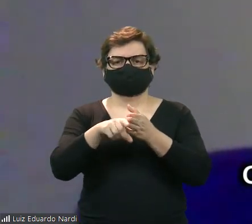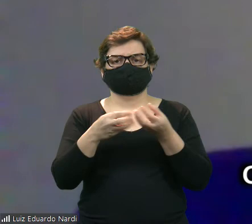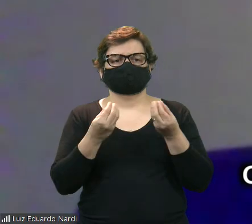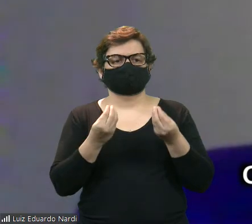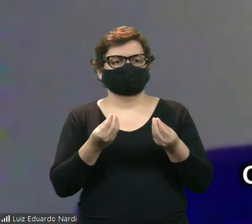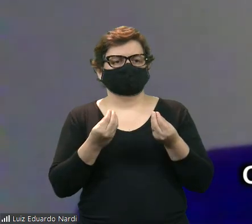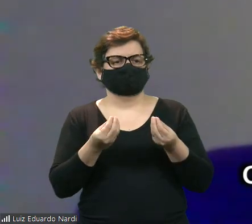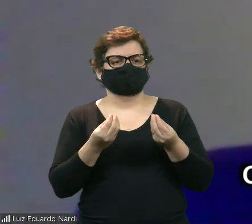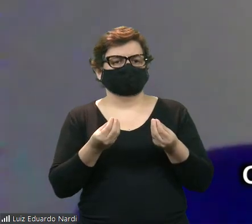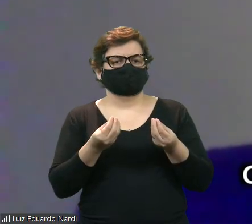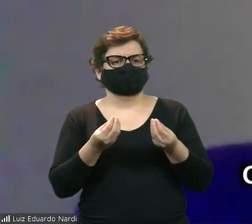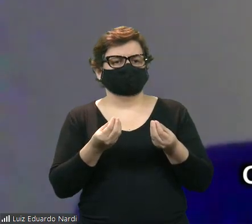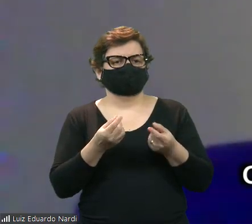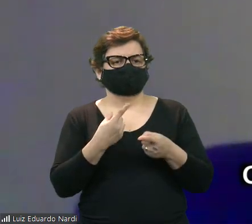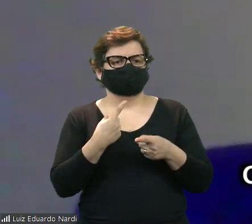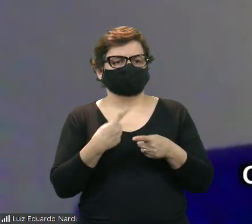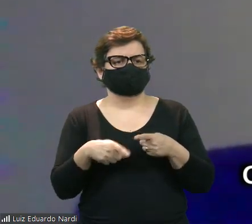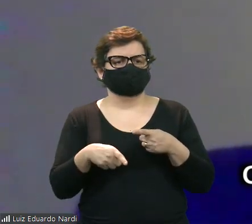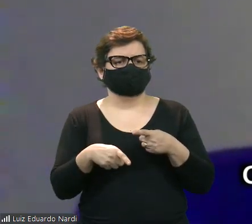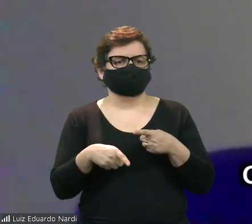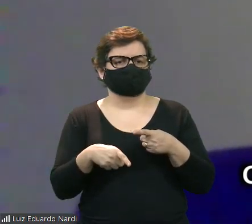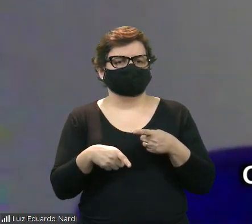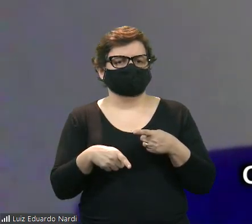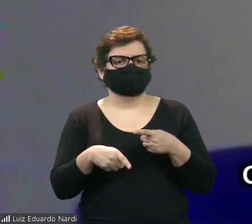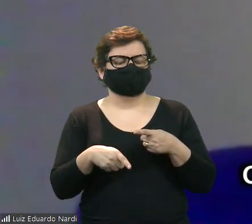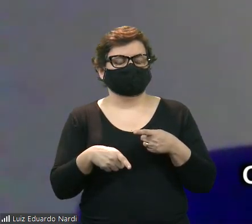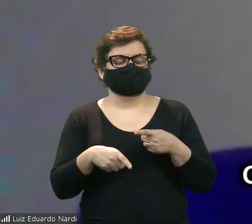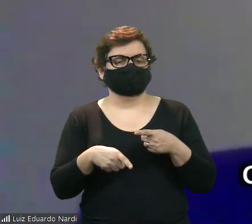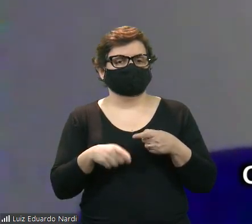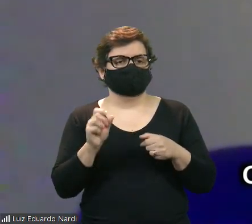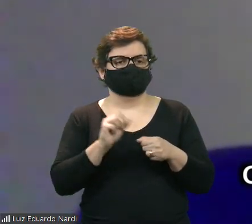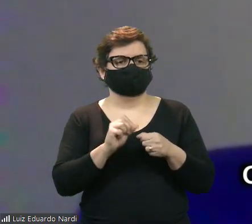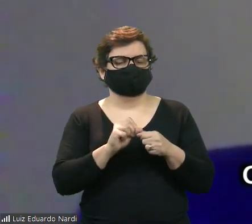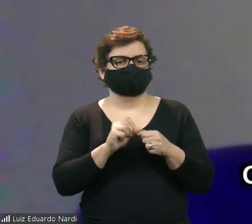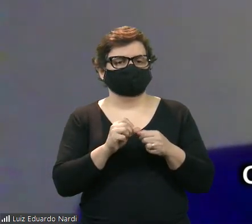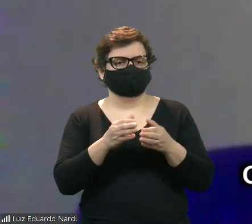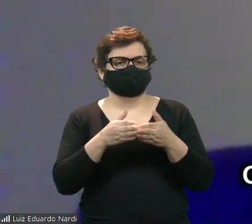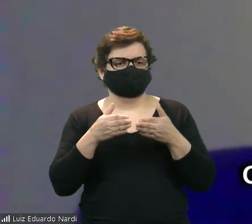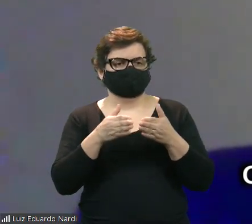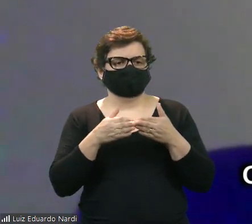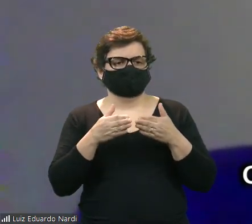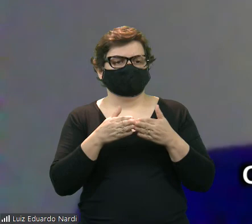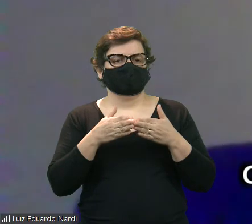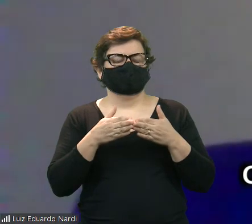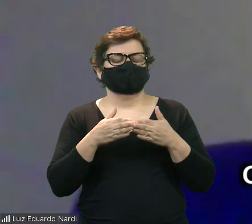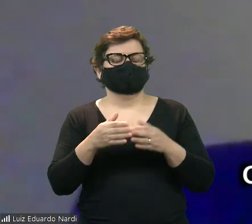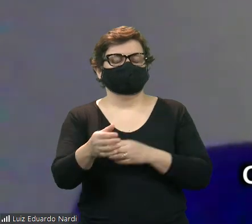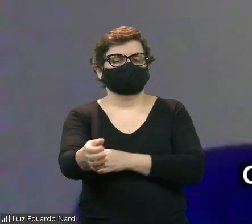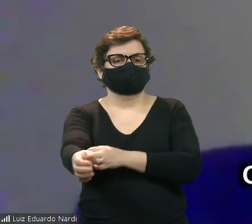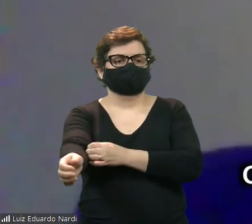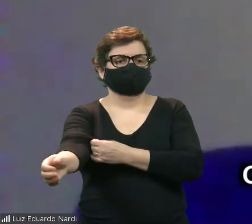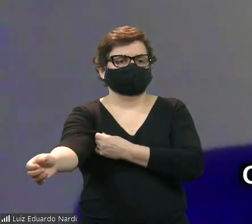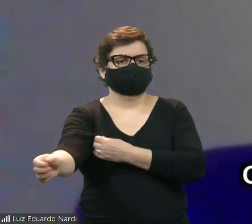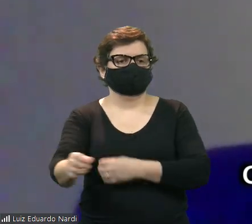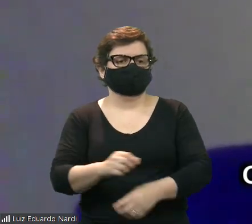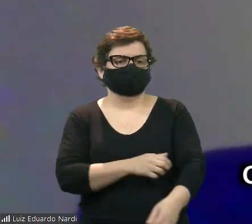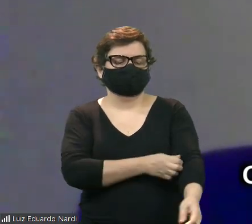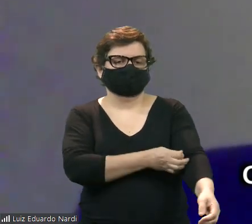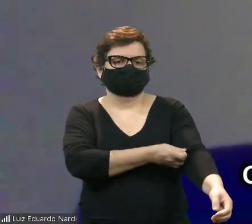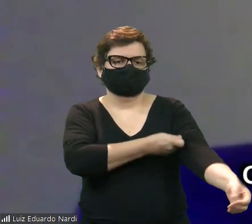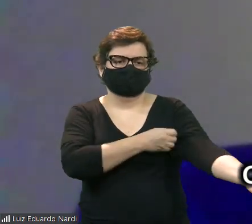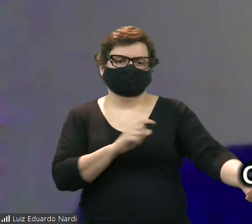não podemos, não há possibilidade de requerimento, não há possibilidade de um outro formato, não